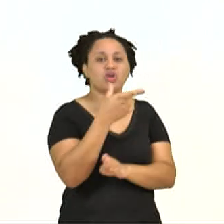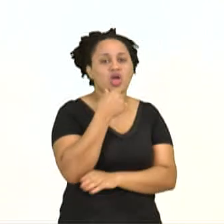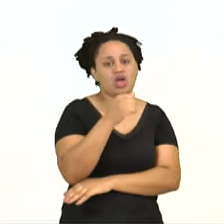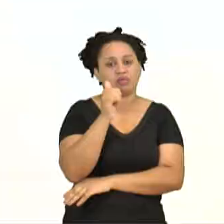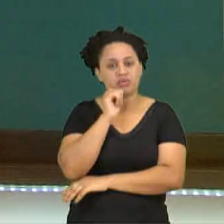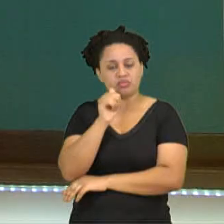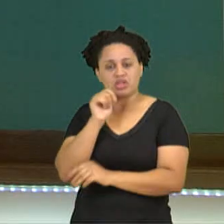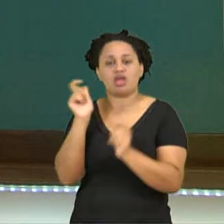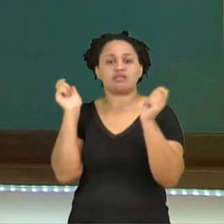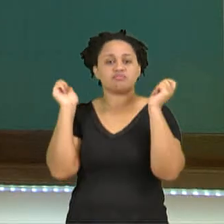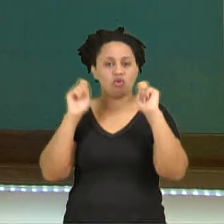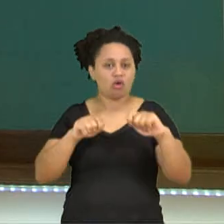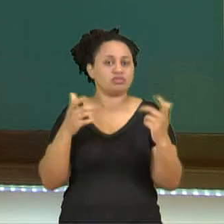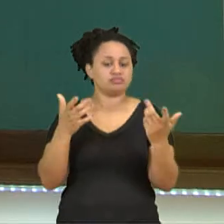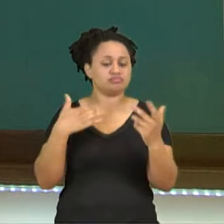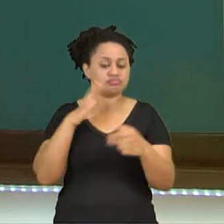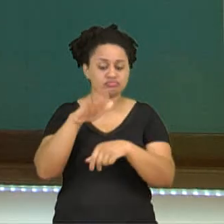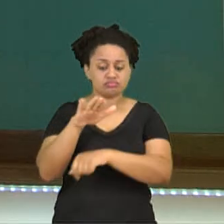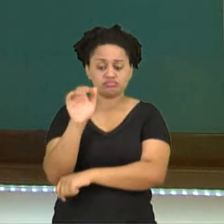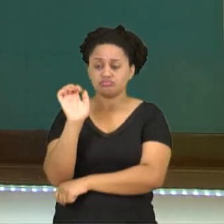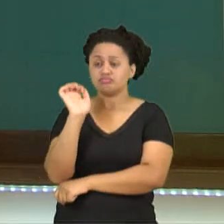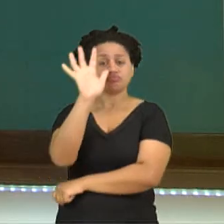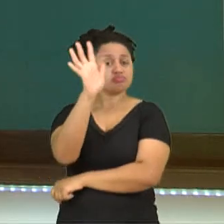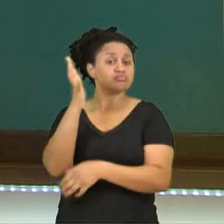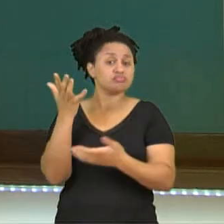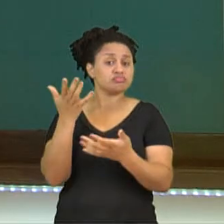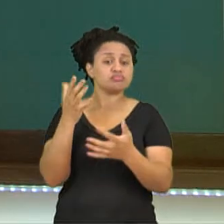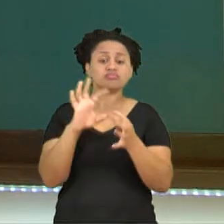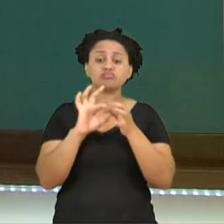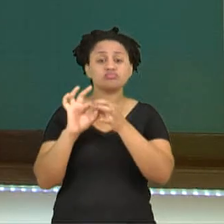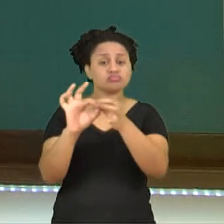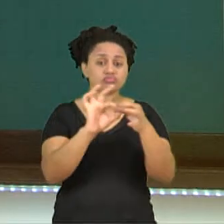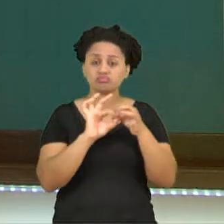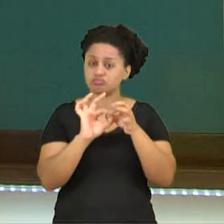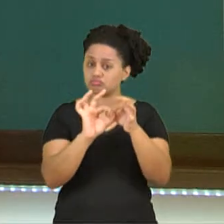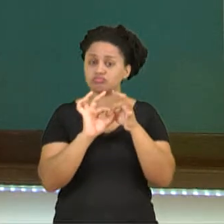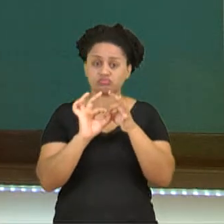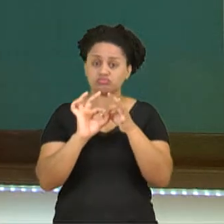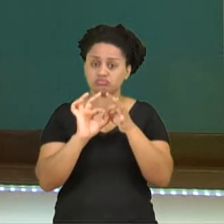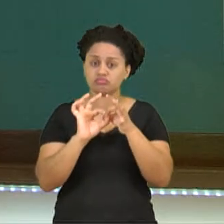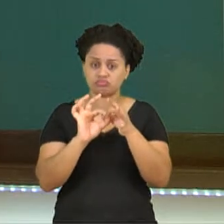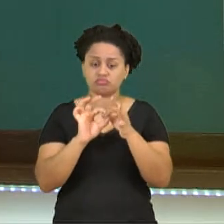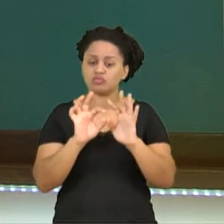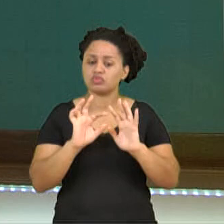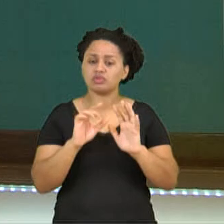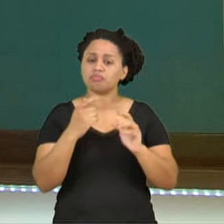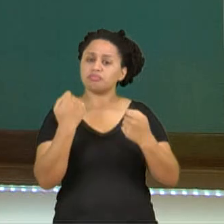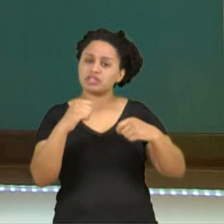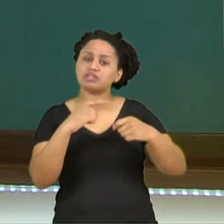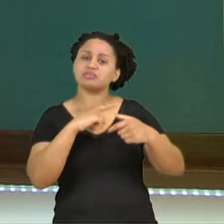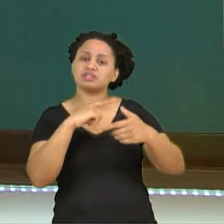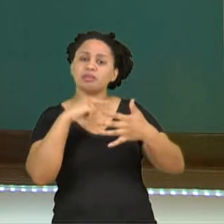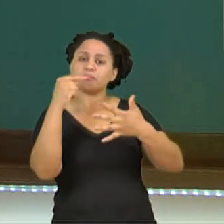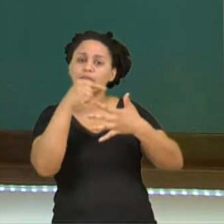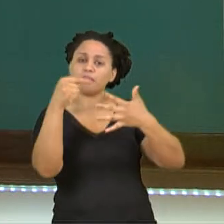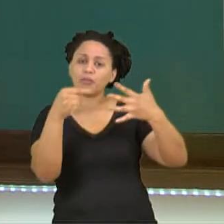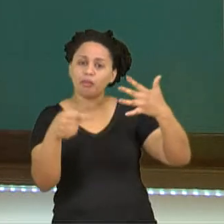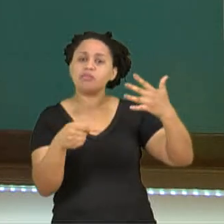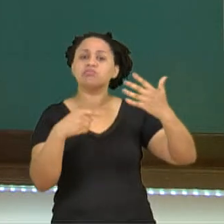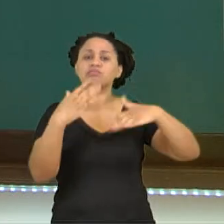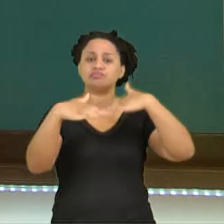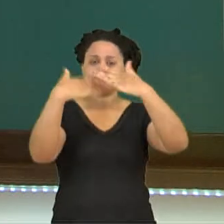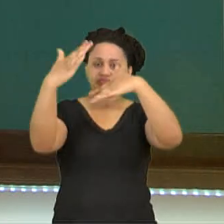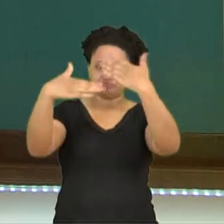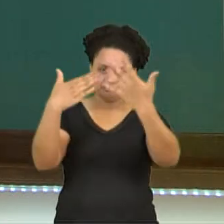jogando basquetebol em si, nós estamos ali unidos, nós temos todos esses